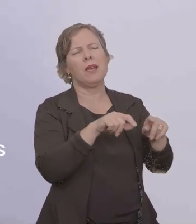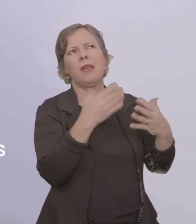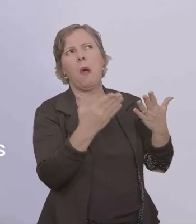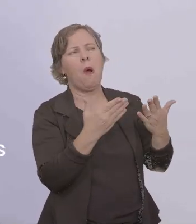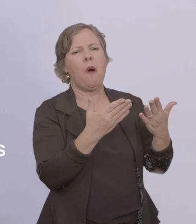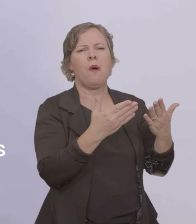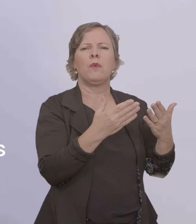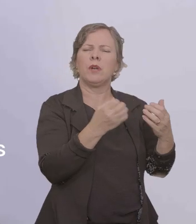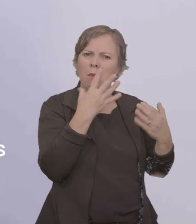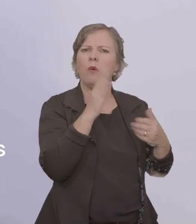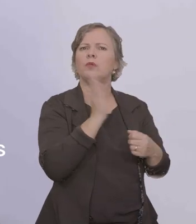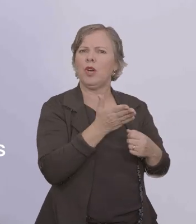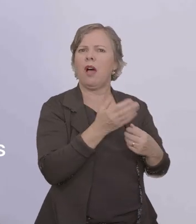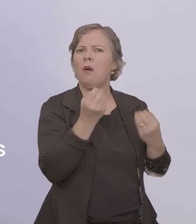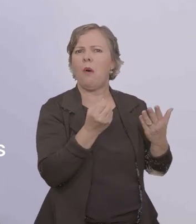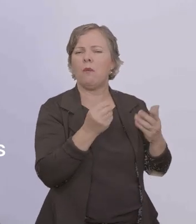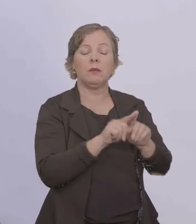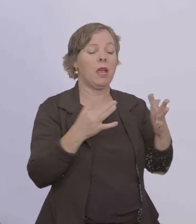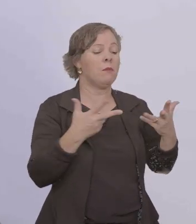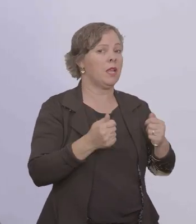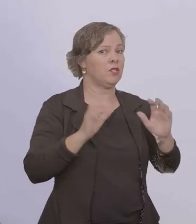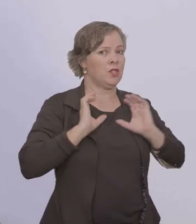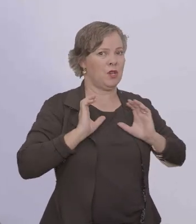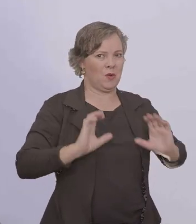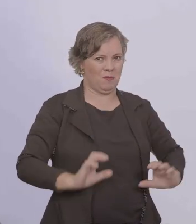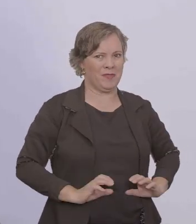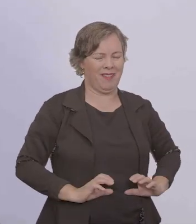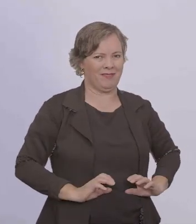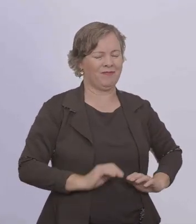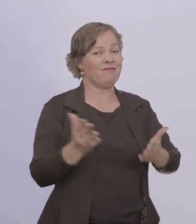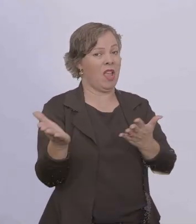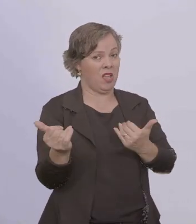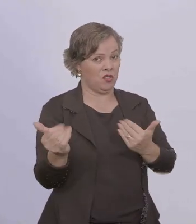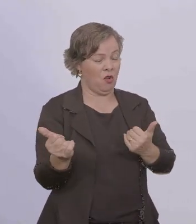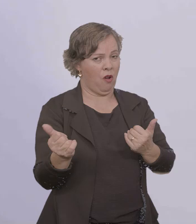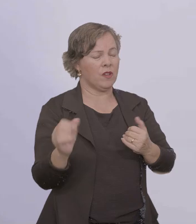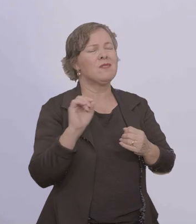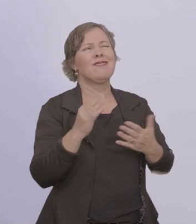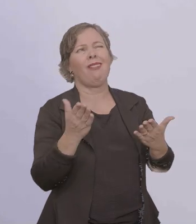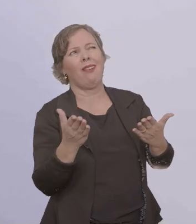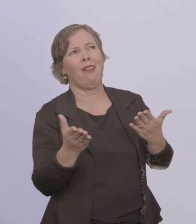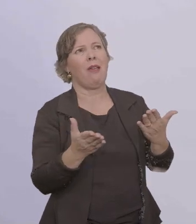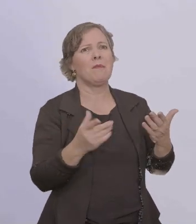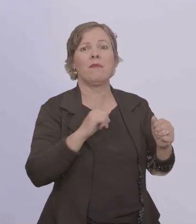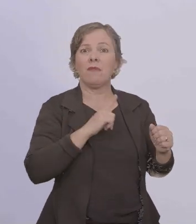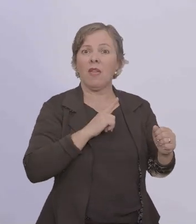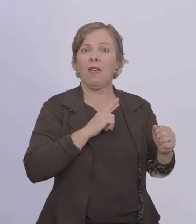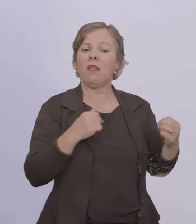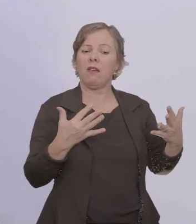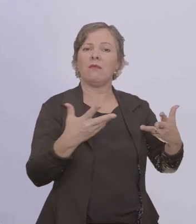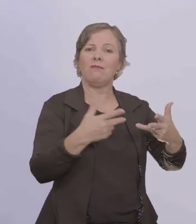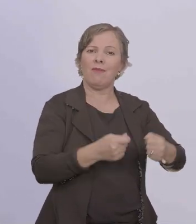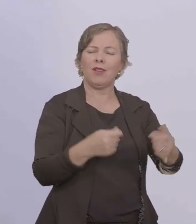o desenvolvimento de habilidades comportamentais. Esses jovens, muitas das vezes, eles possuem sim